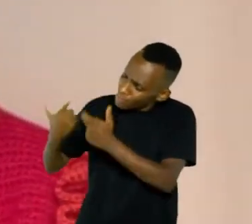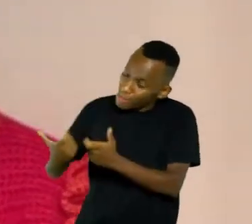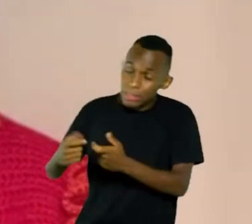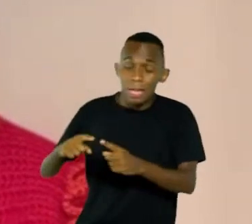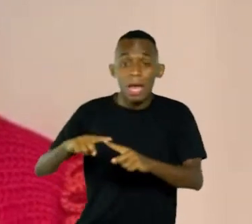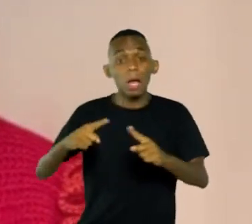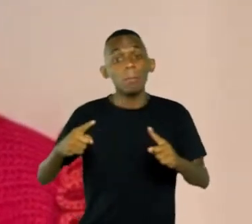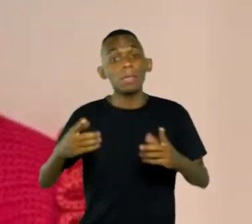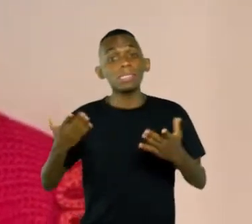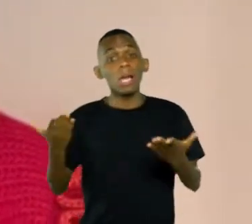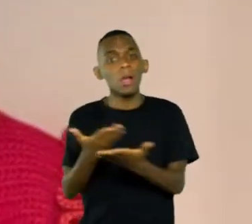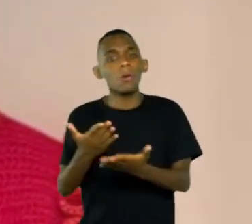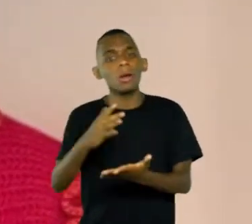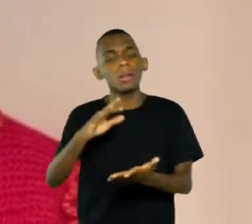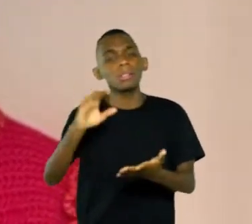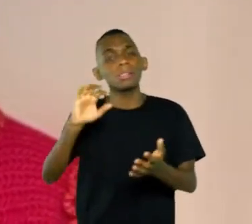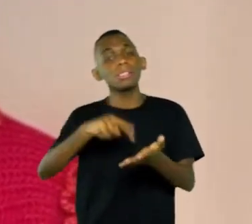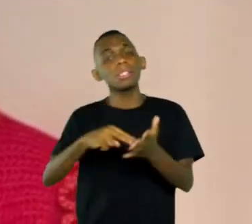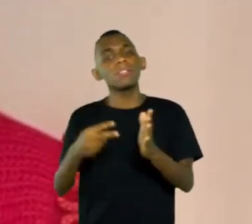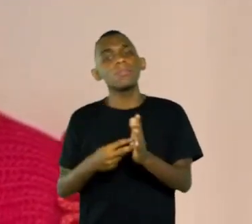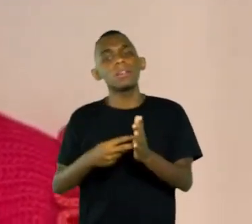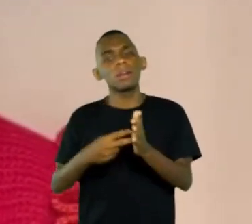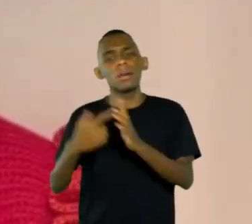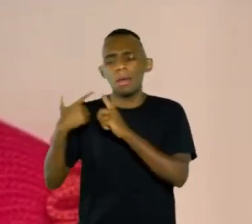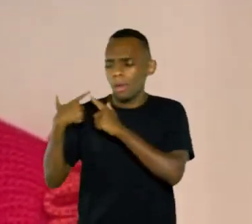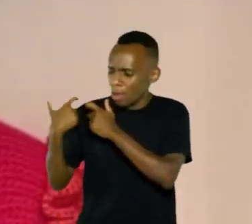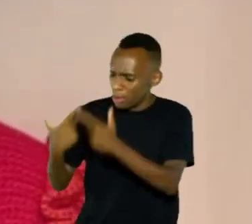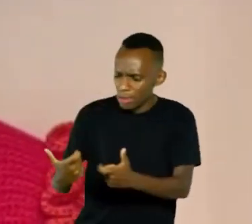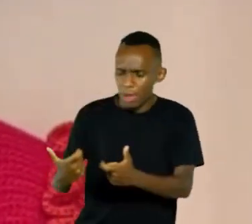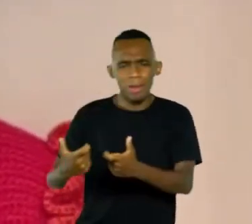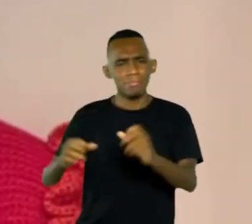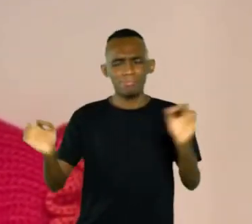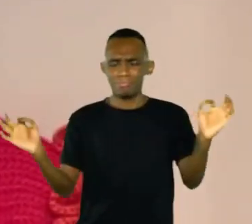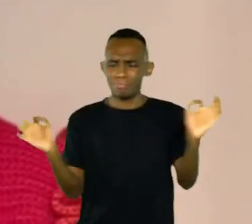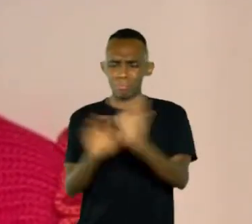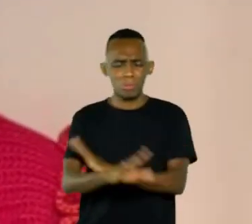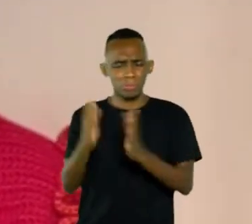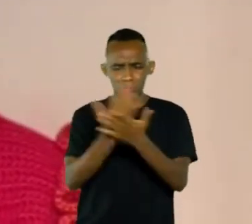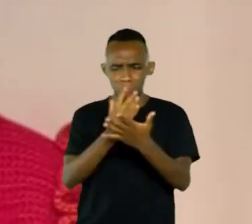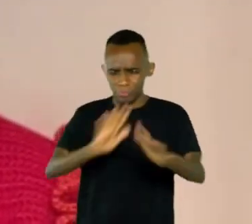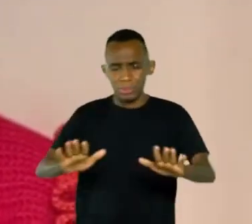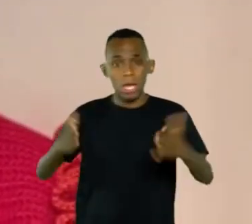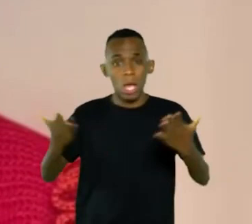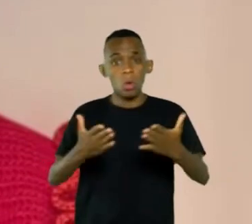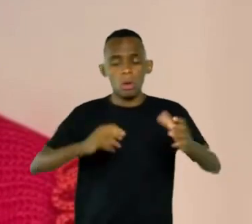Acho que tem esse significado de novo momento mesmo, de renascimento, sem dúvida.